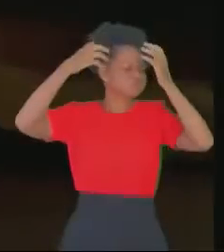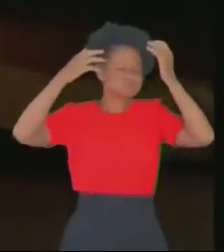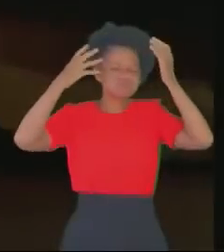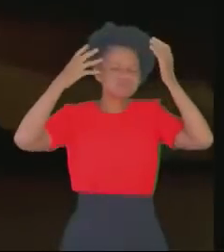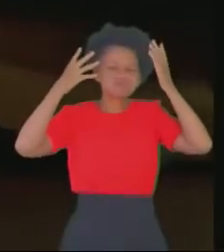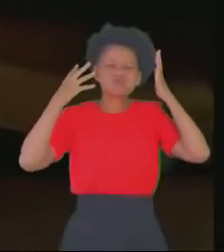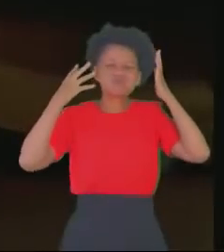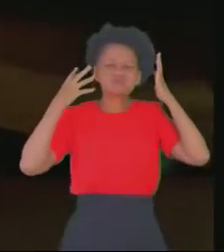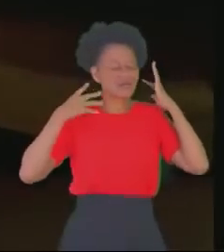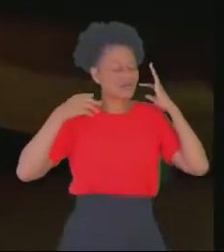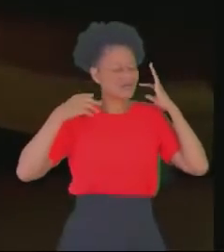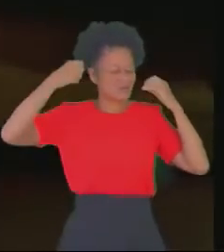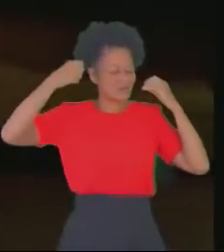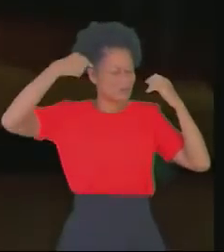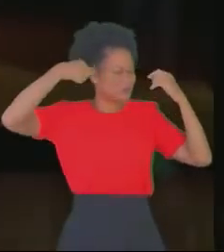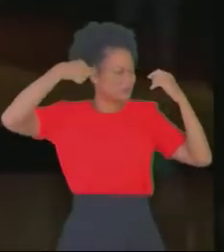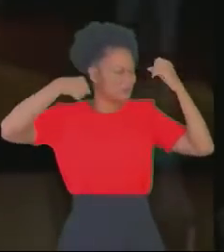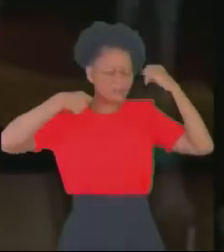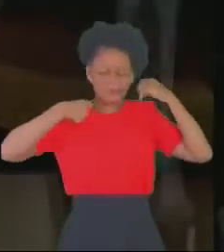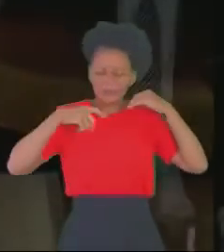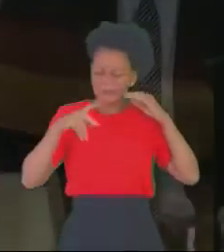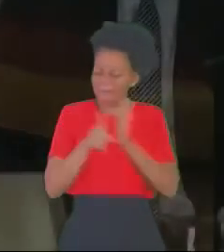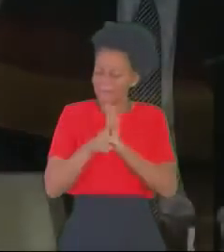das gotas da noite.